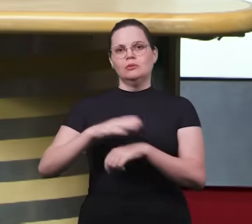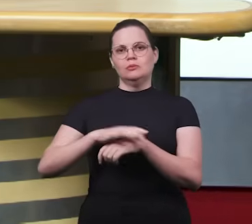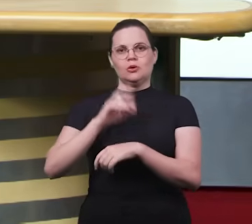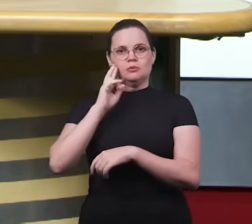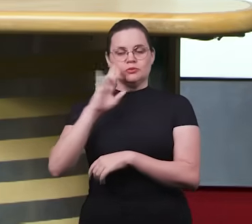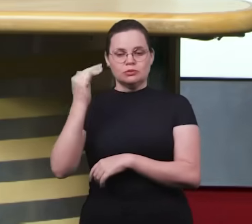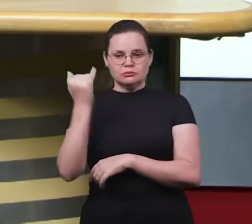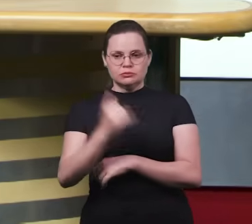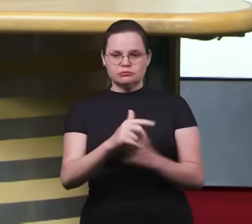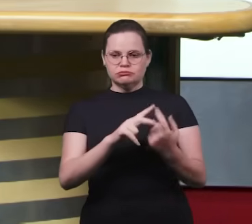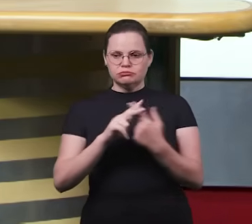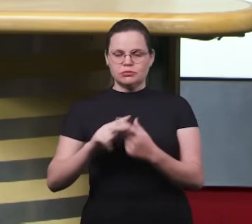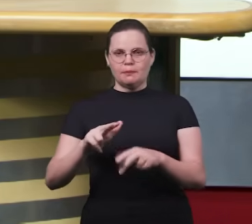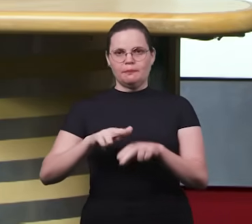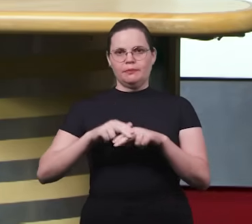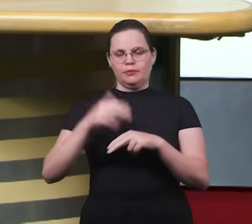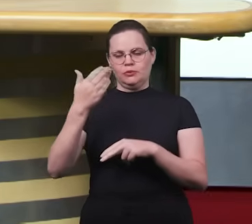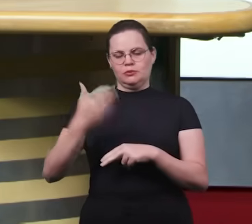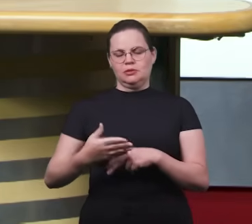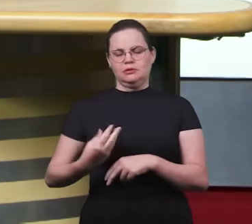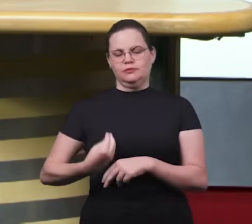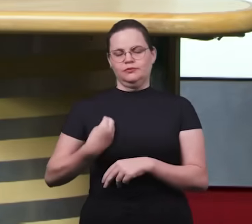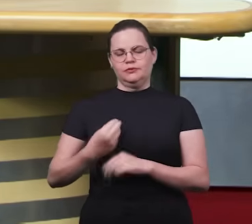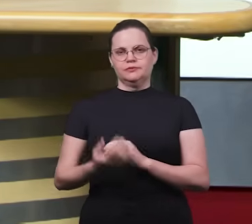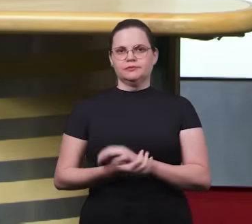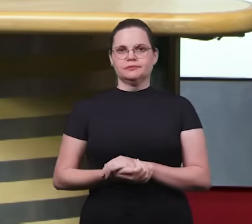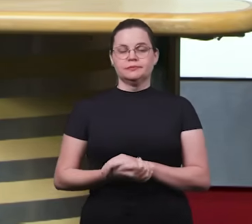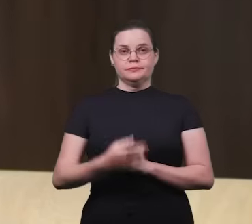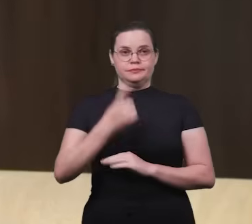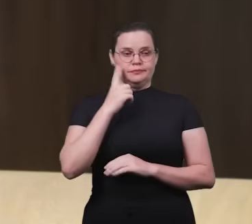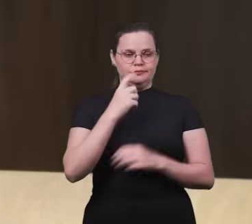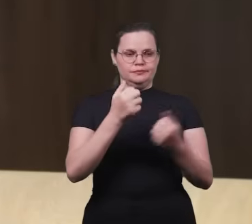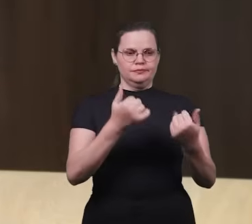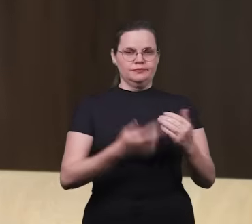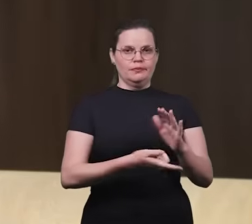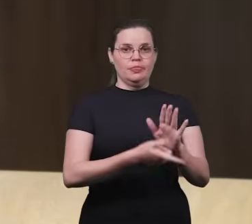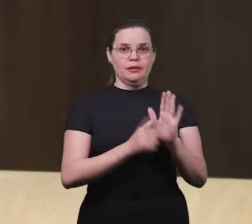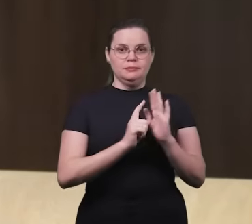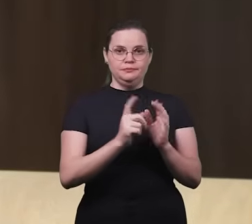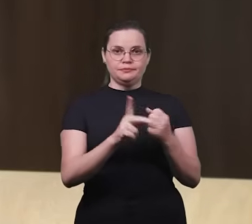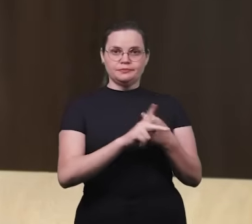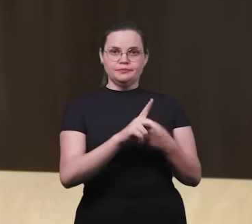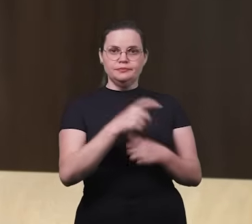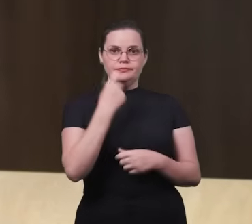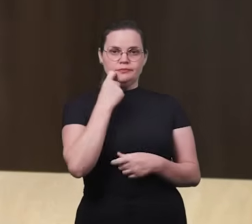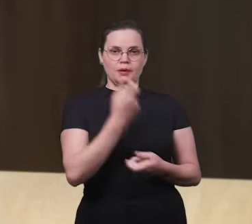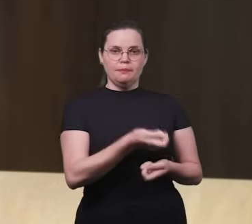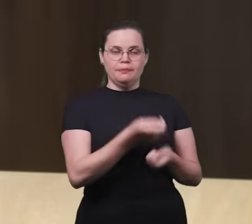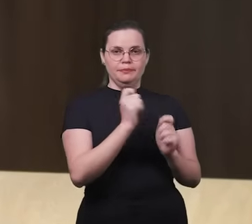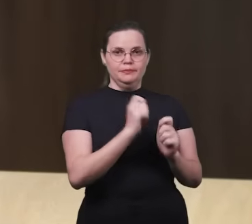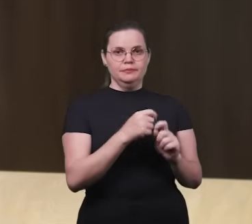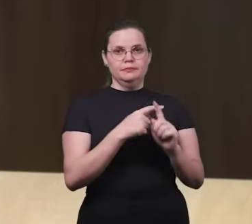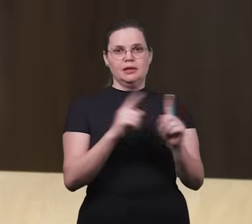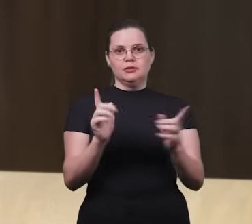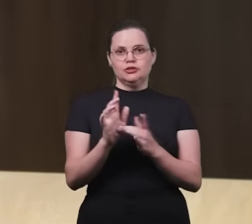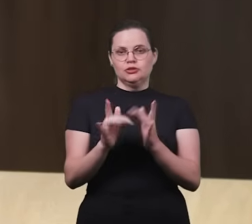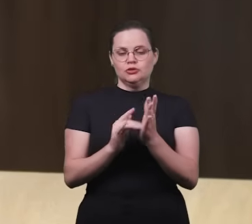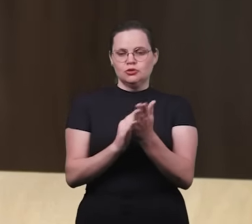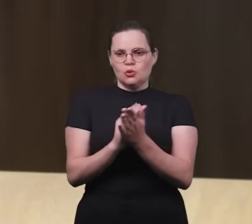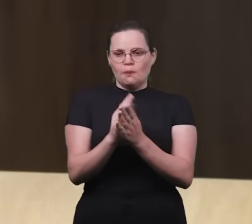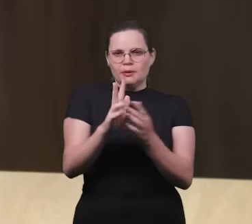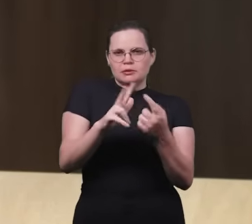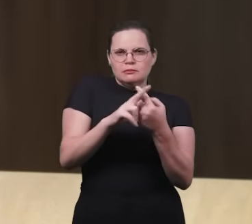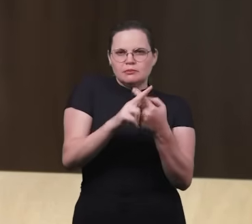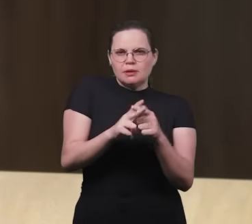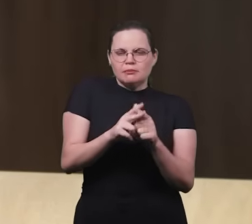que você comentou que Pedro ele era pescador. E nós vemos que Jesus começou a trabalhar